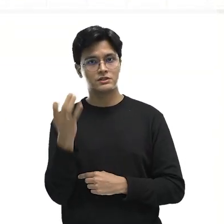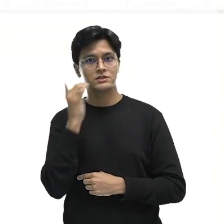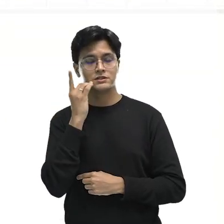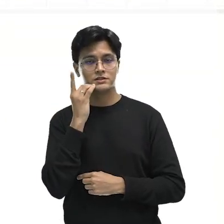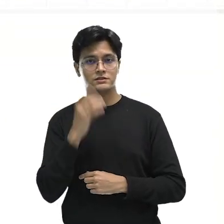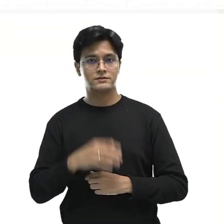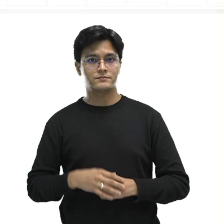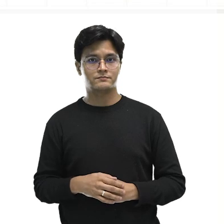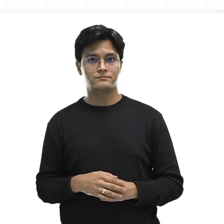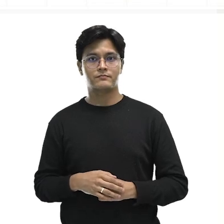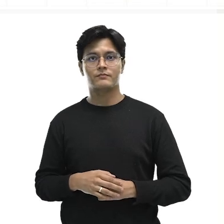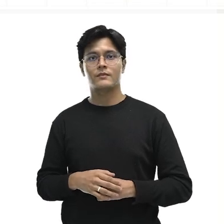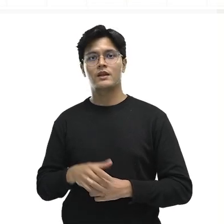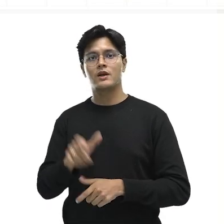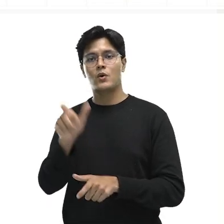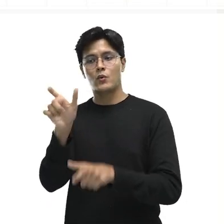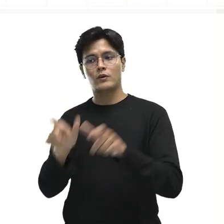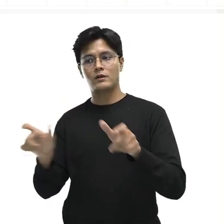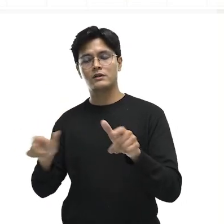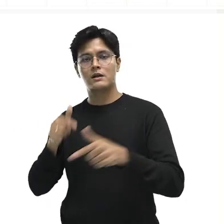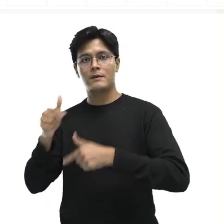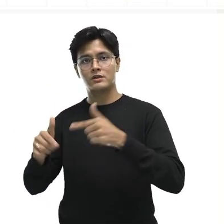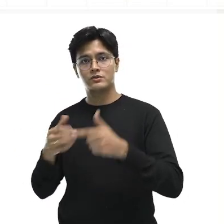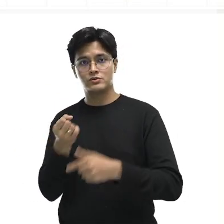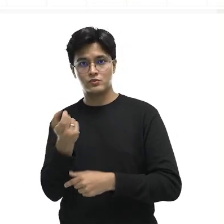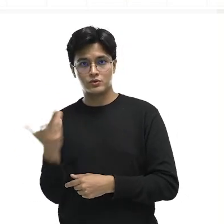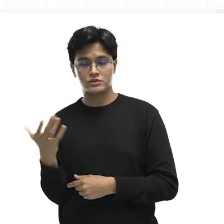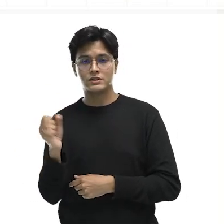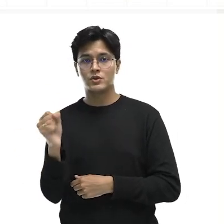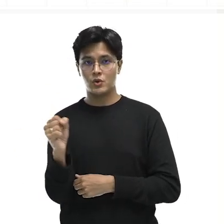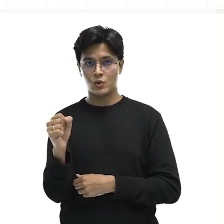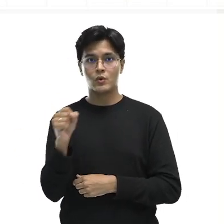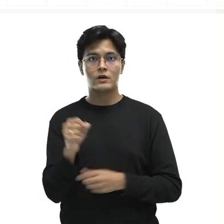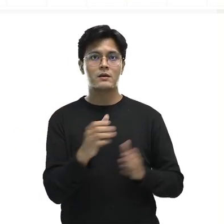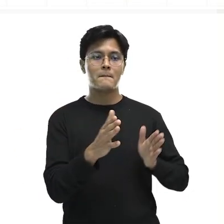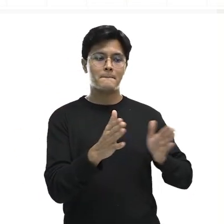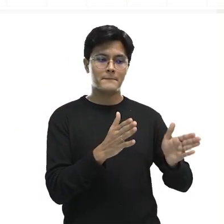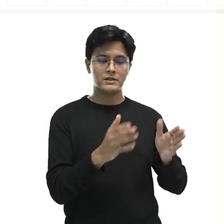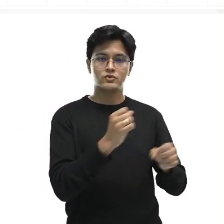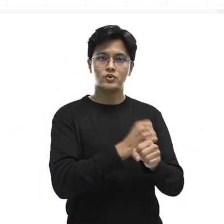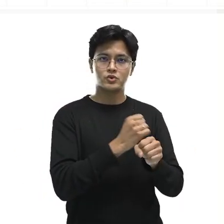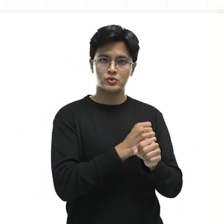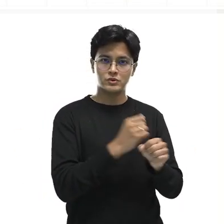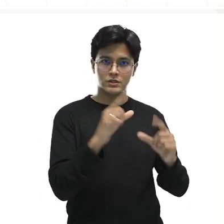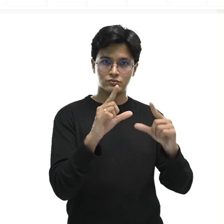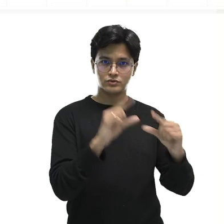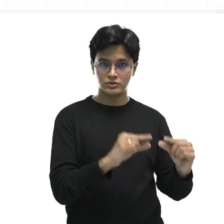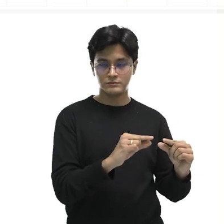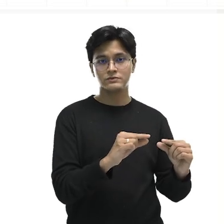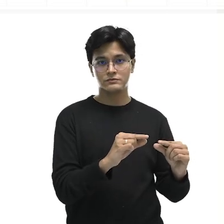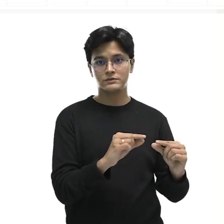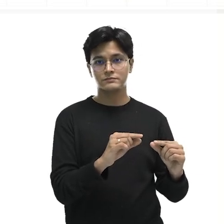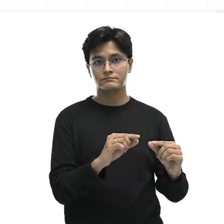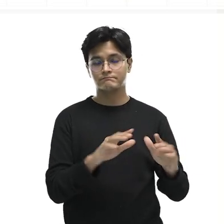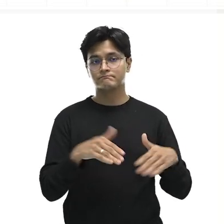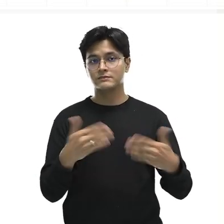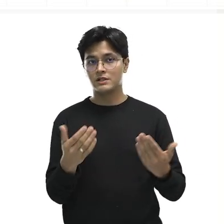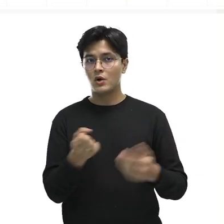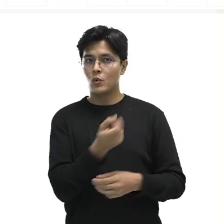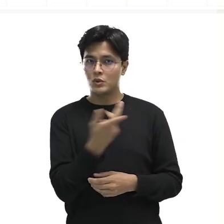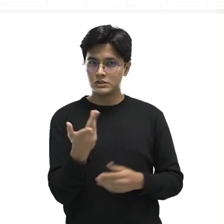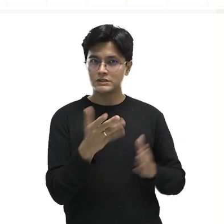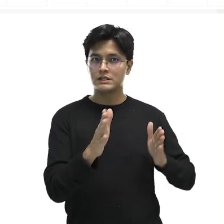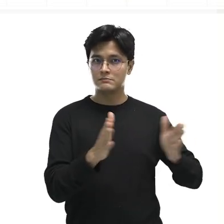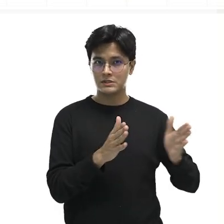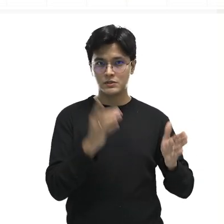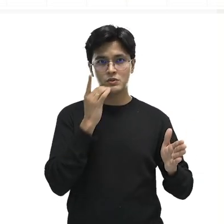8 trabalhadores faziam o serviço em 12. Eu dobrei a quantidade de trabalhadores. Significa que eu vou diminuir pela metade também a quantidade de